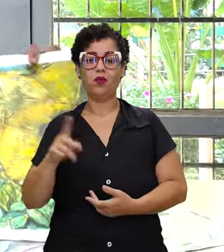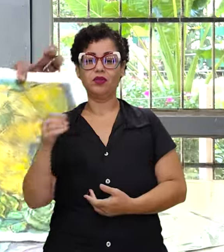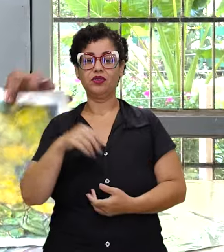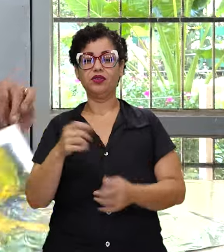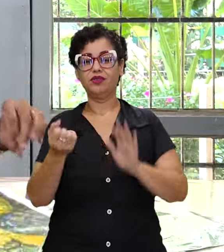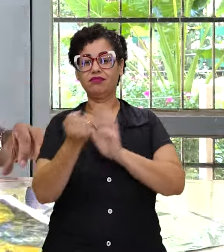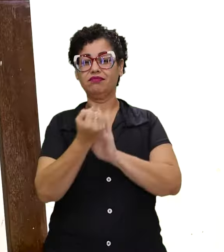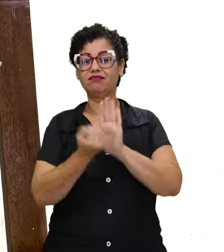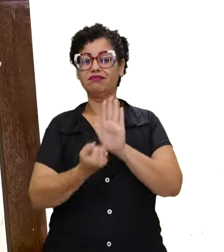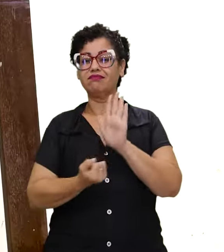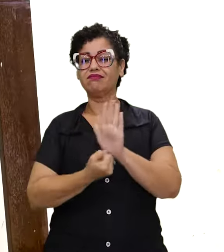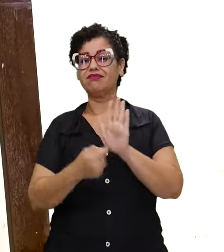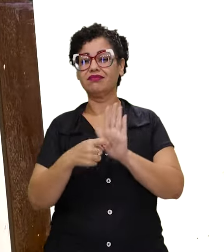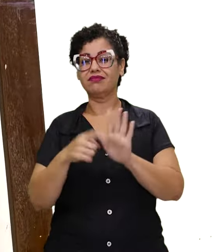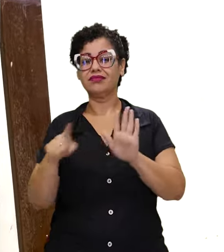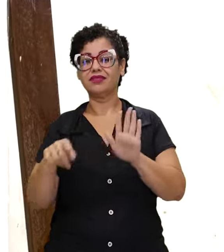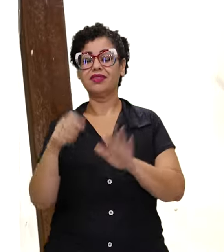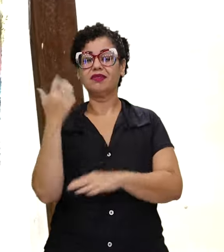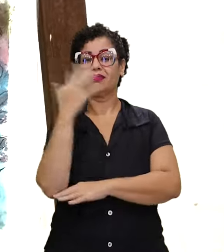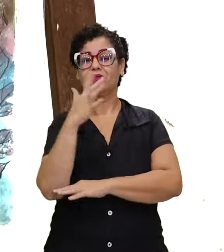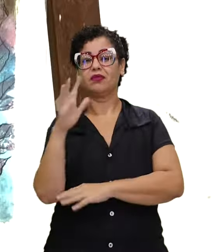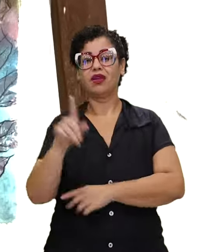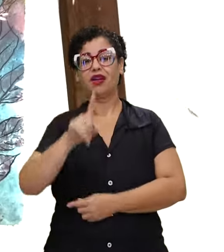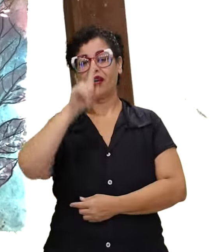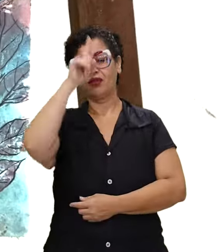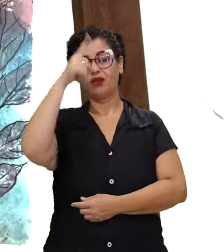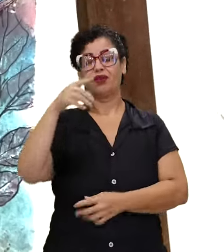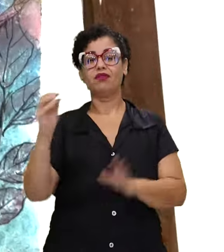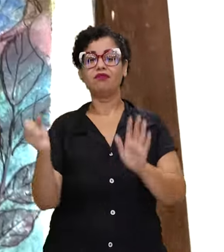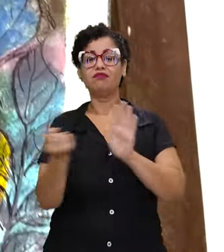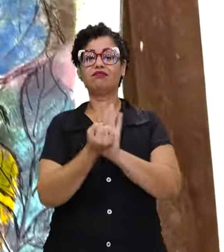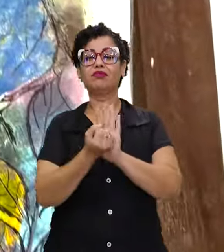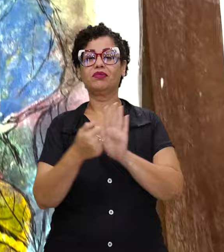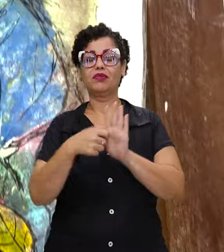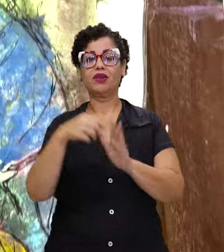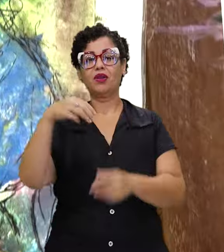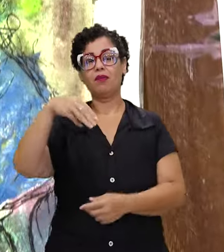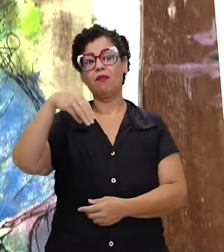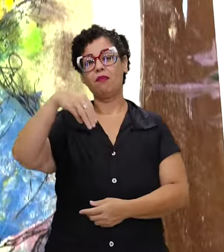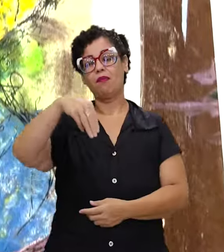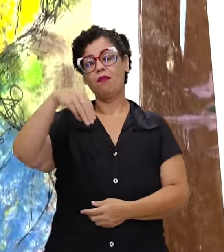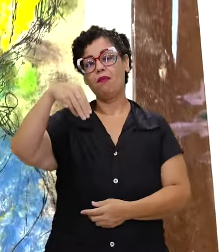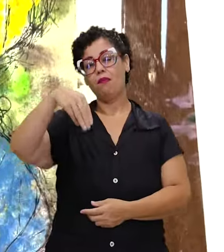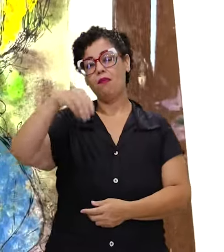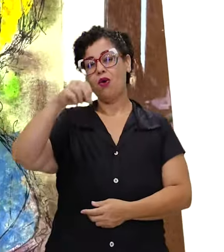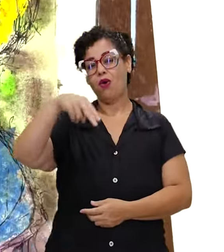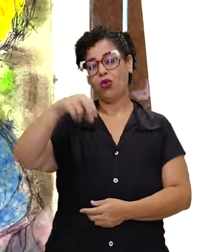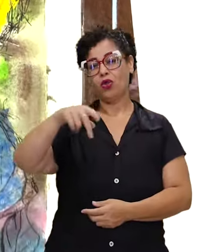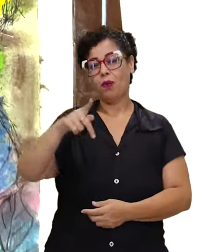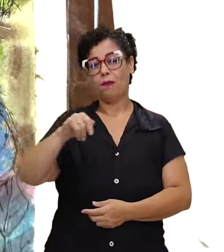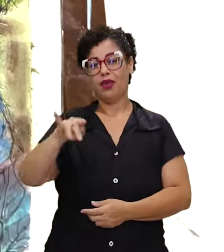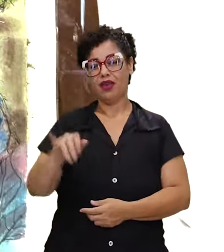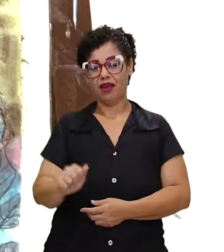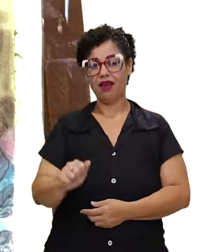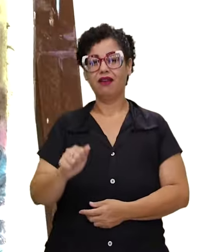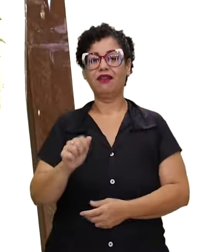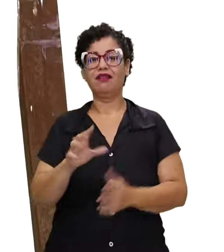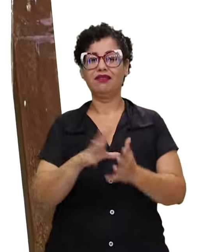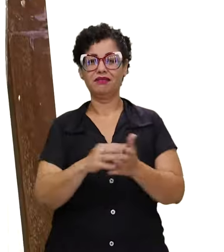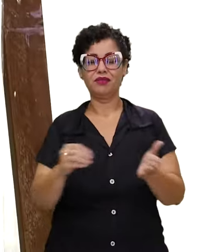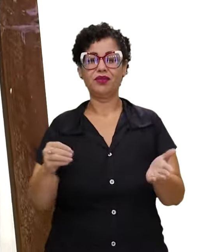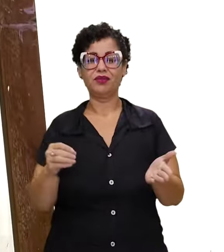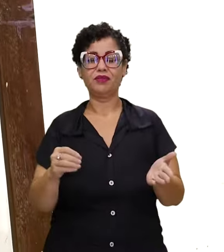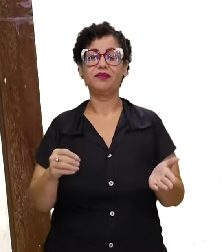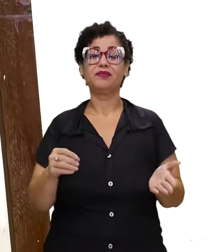gravura botânica, que nós intitulamos de monotipia, porque é permitido só uma única cópia.